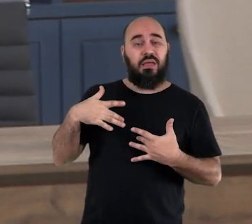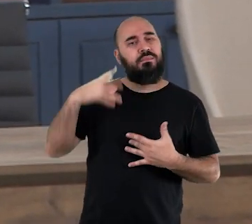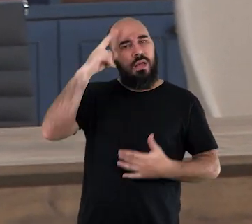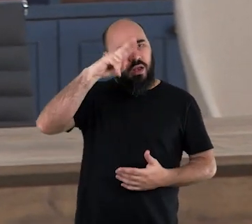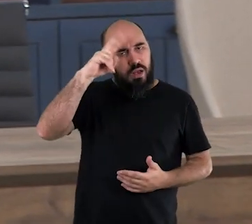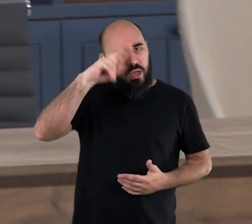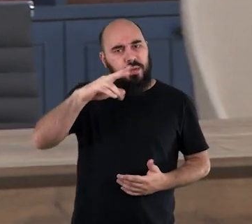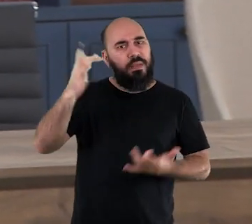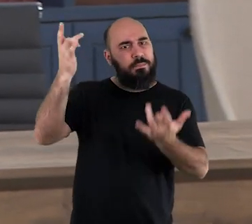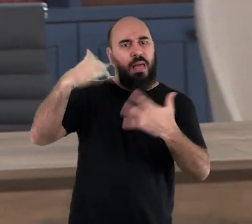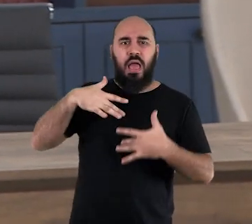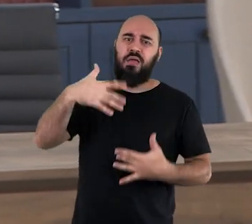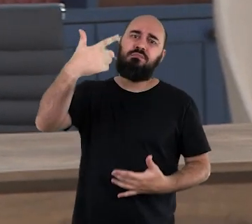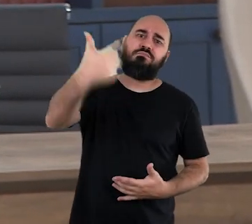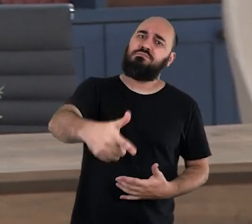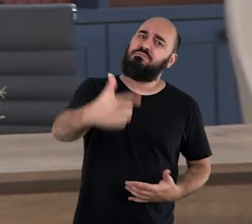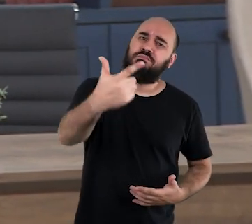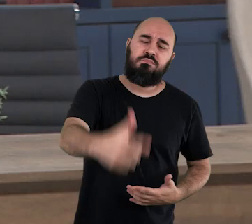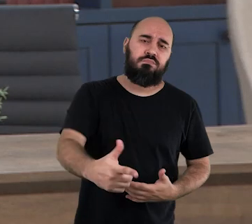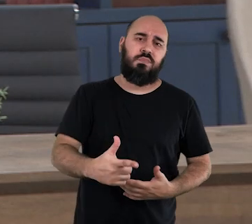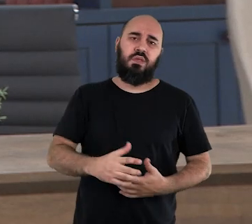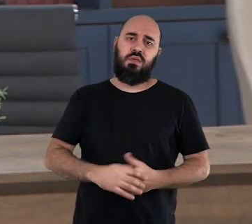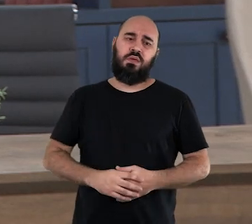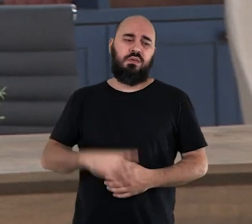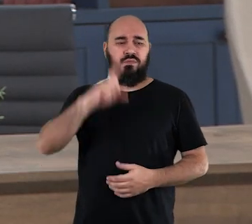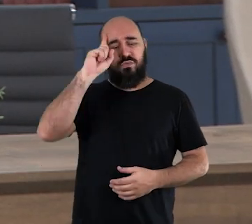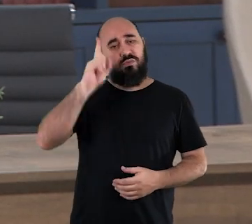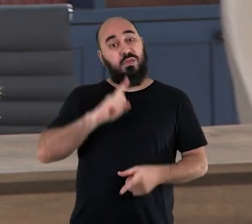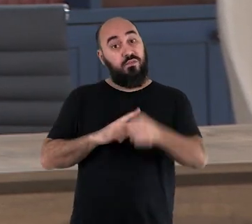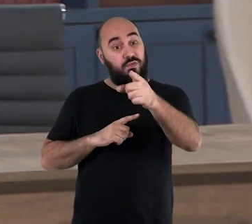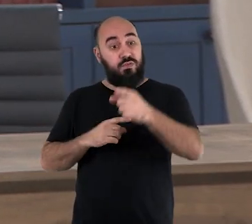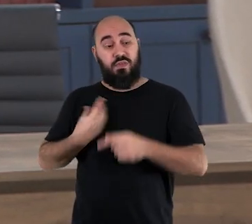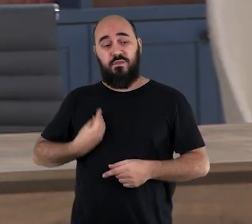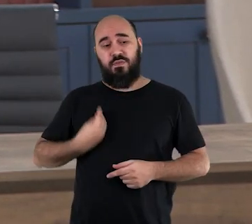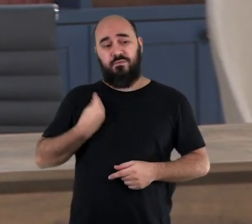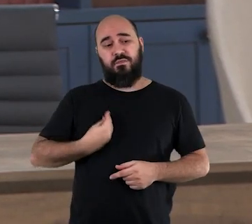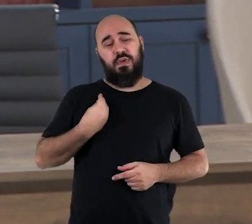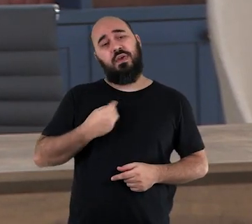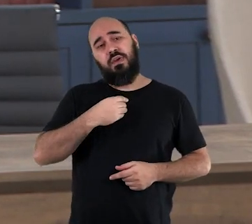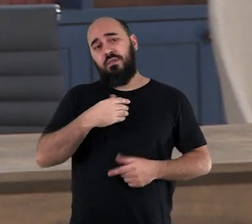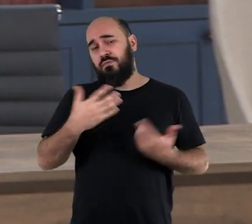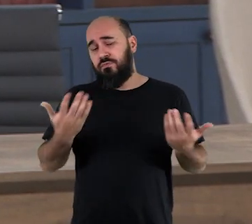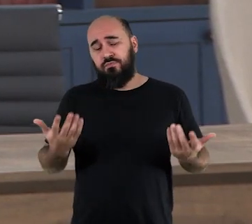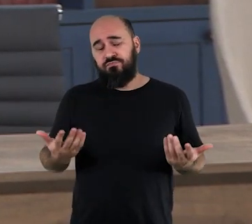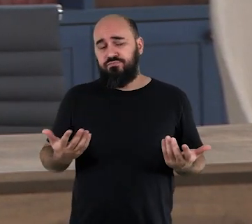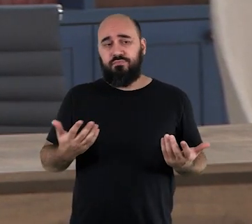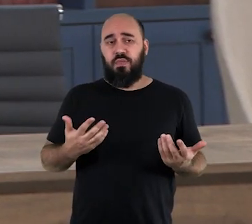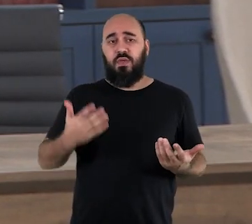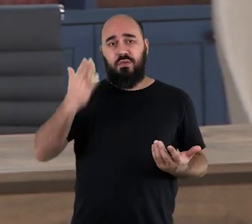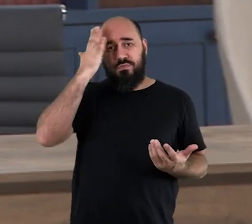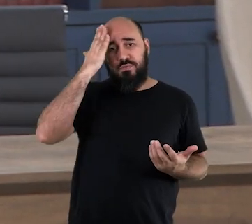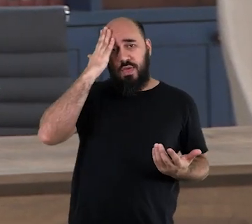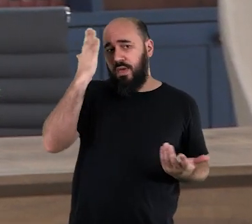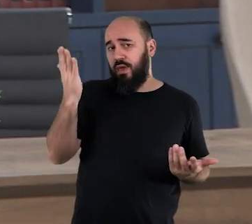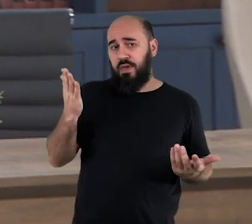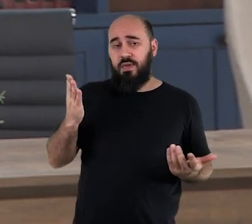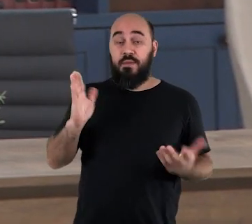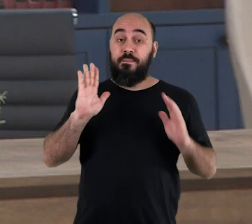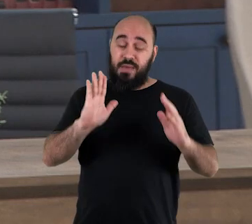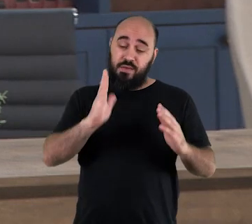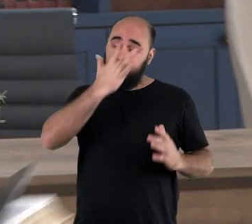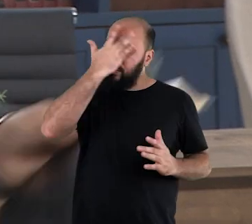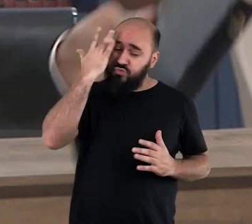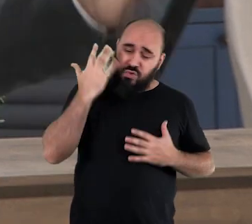amiga. Você que talvez esteja vivendo assim um momento muito adverso, perto está o Senhor dos que têm o coração